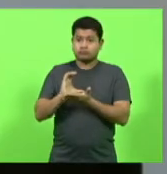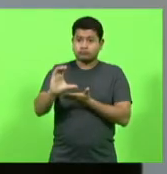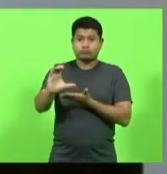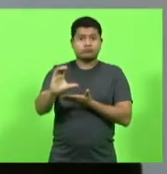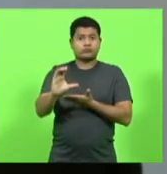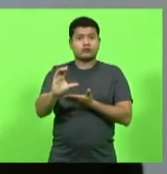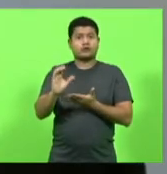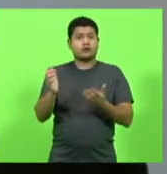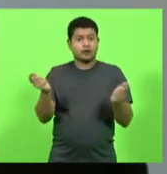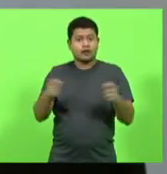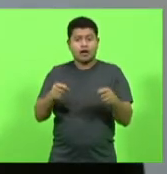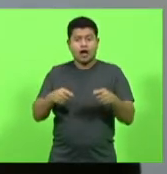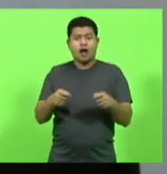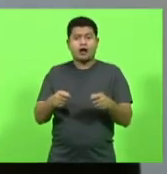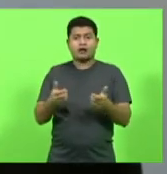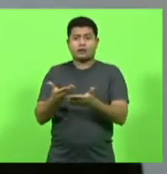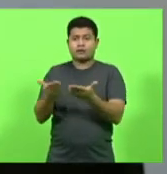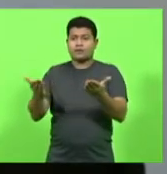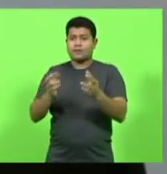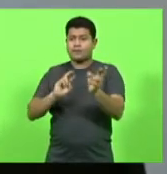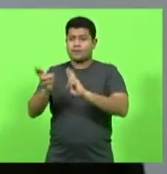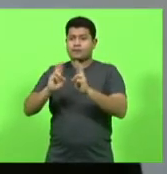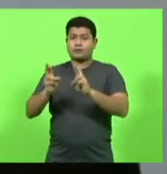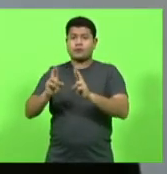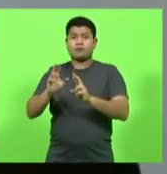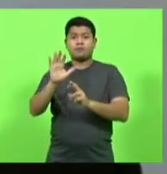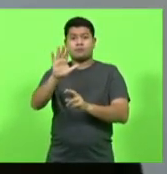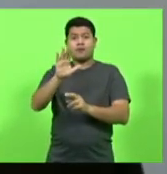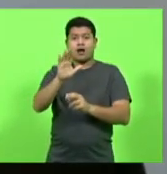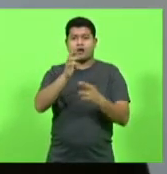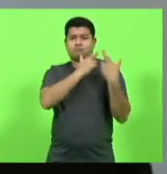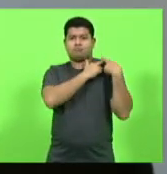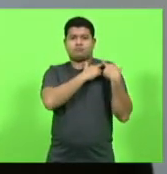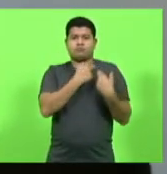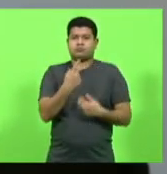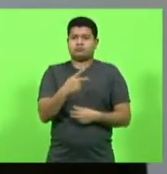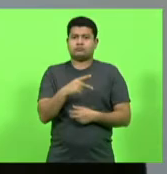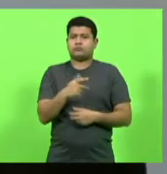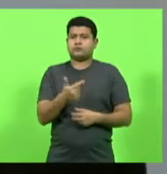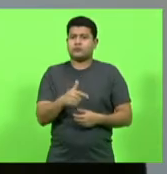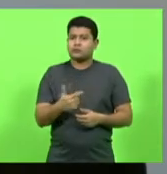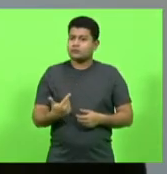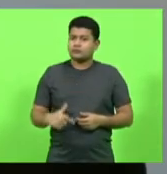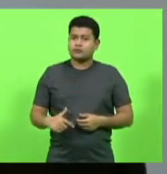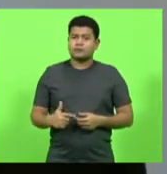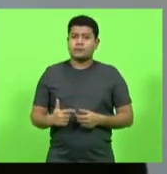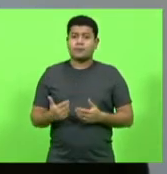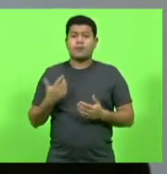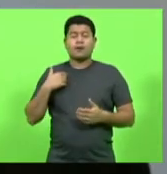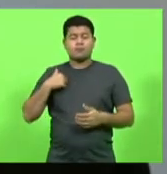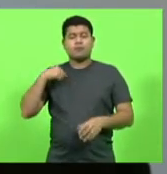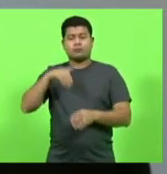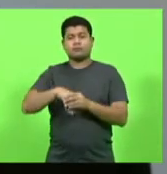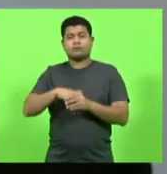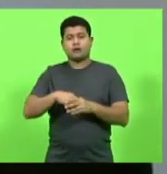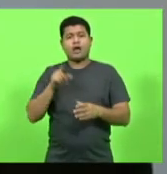possibilitando aplicar em rodovias que não é da sua alçada. O meu voto é pela derrubada do